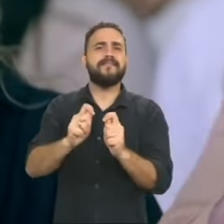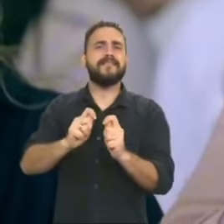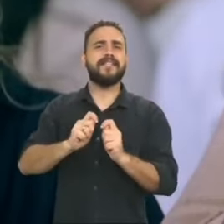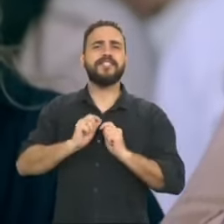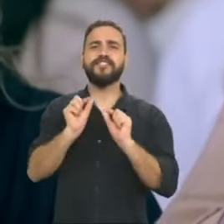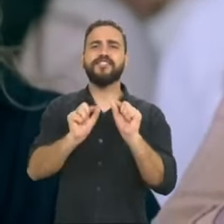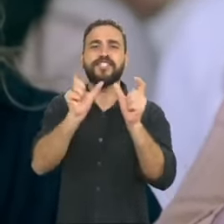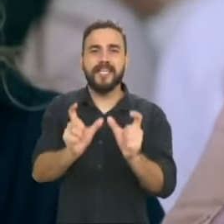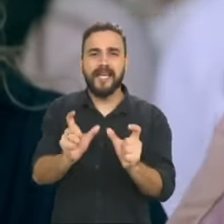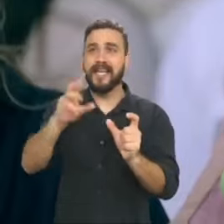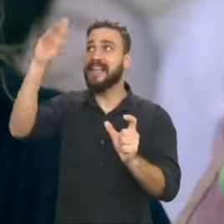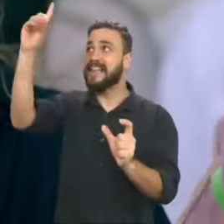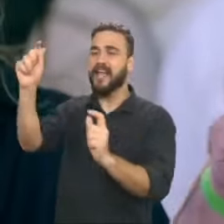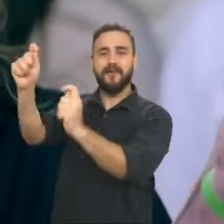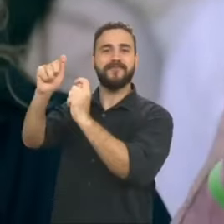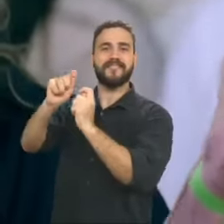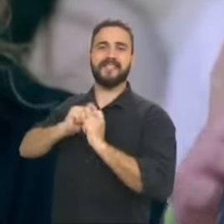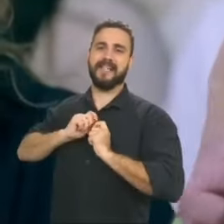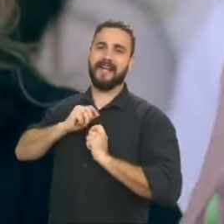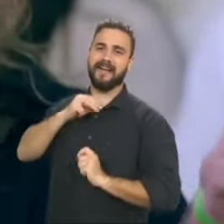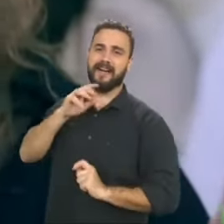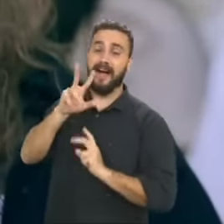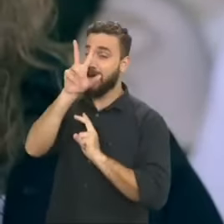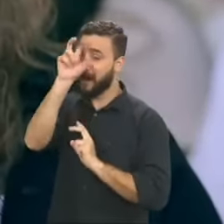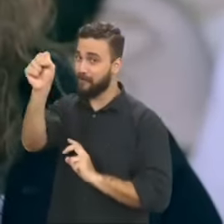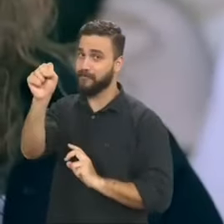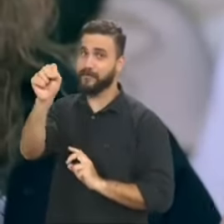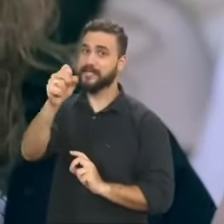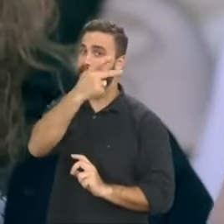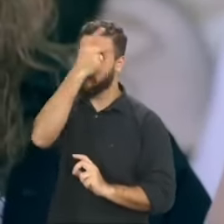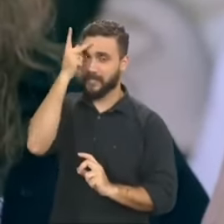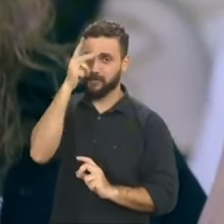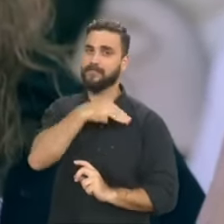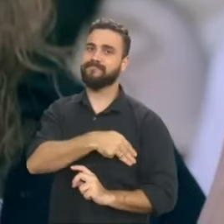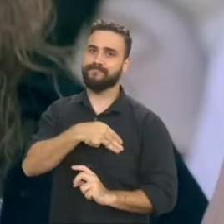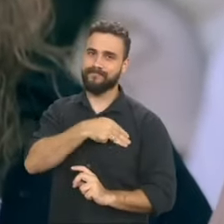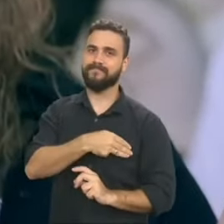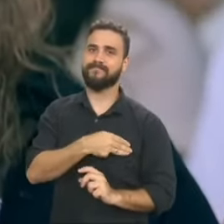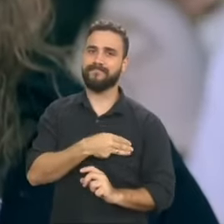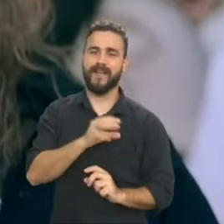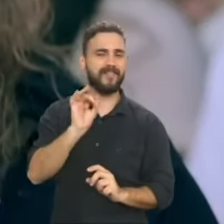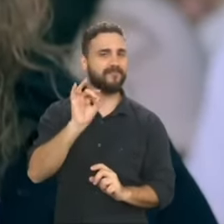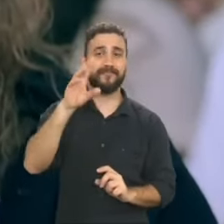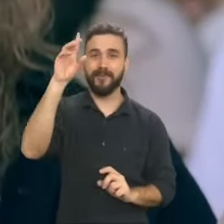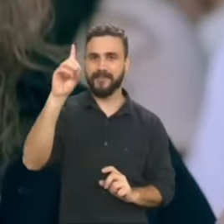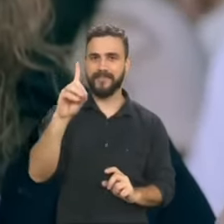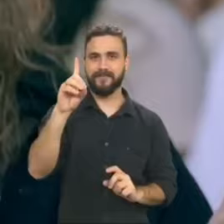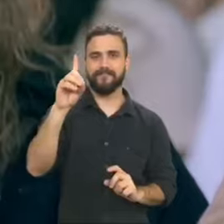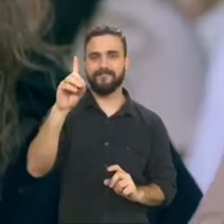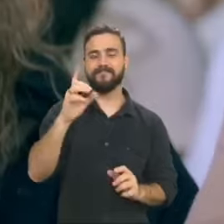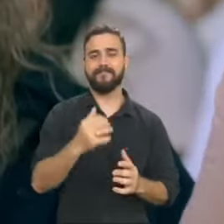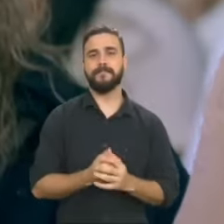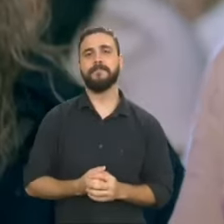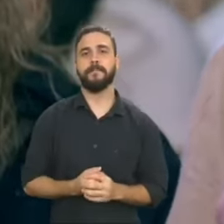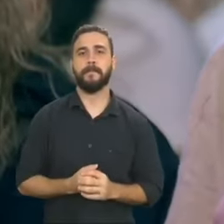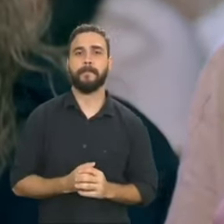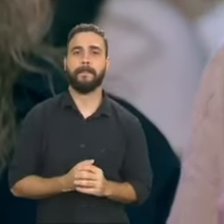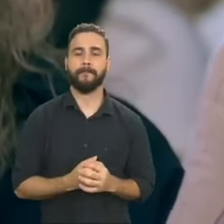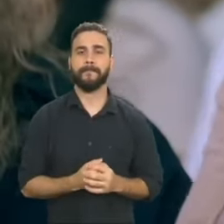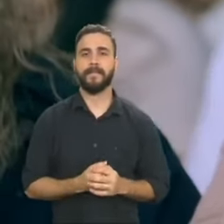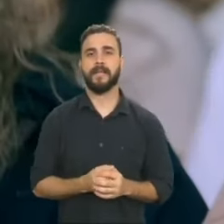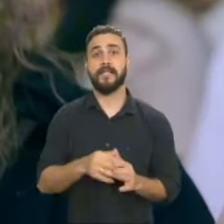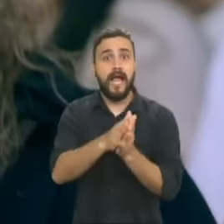que sou forte. O evangelho ele inverte, ele muda, né, o maior é o menor, os